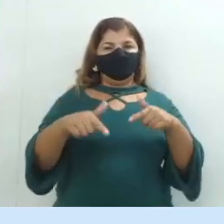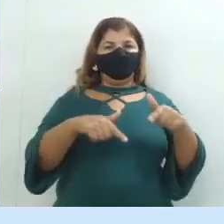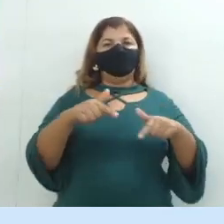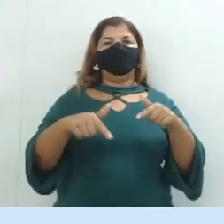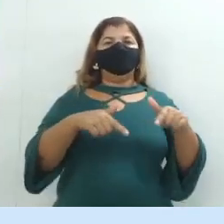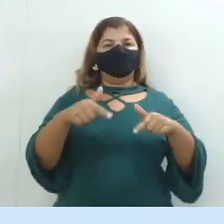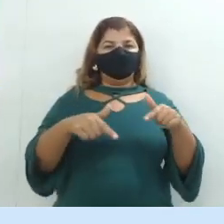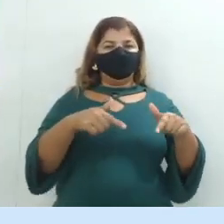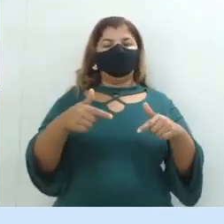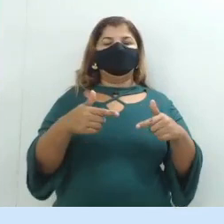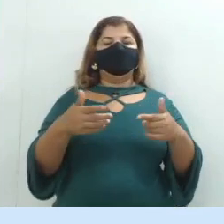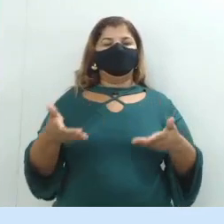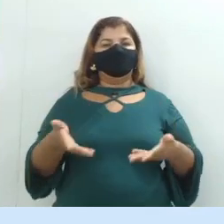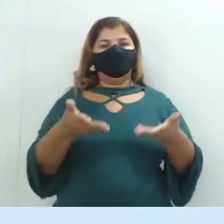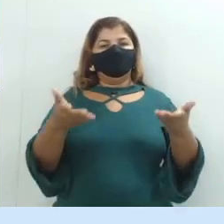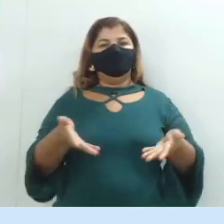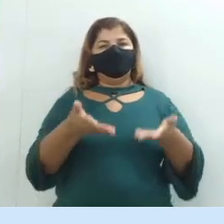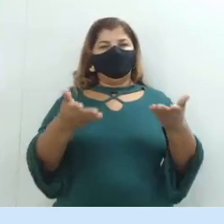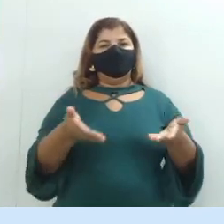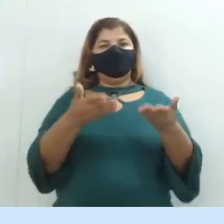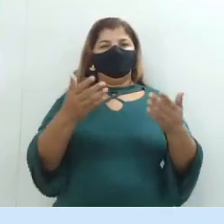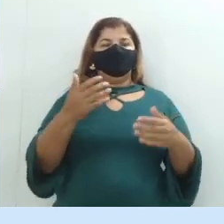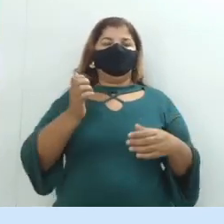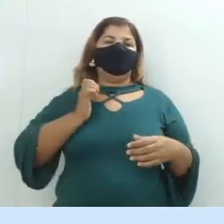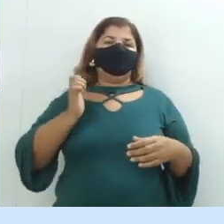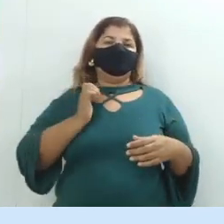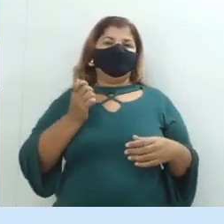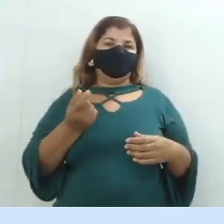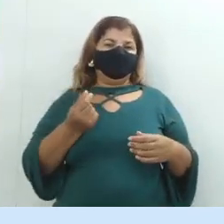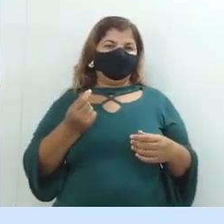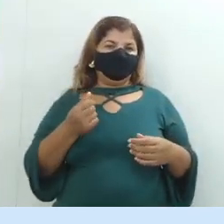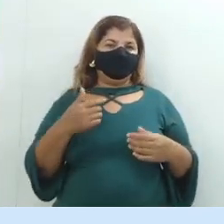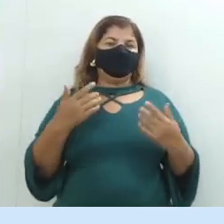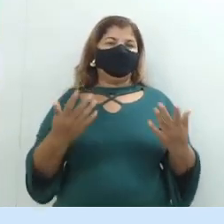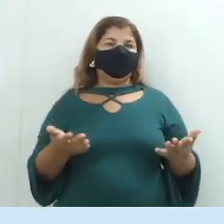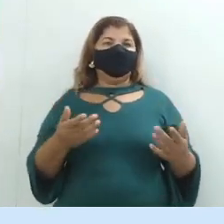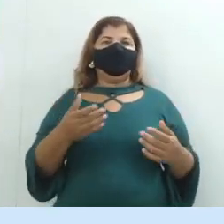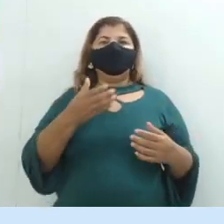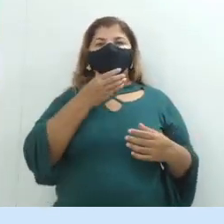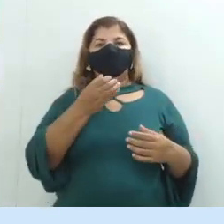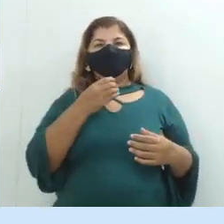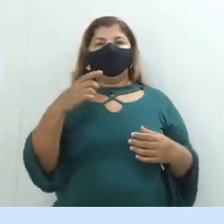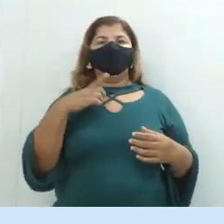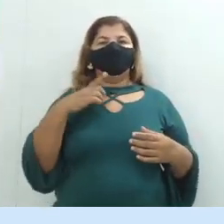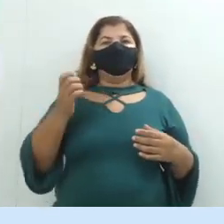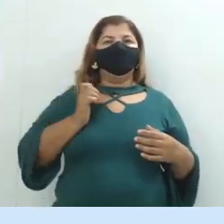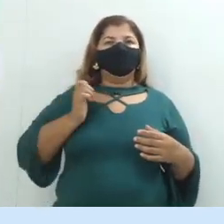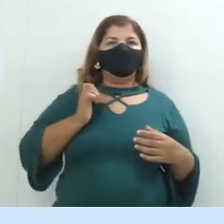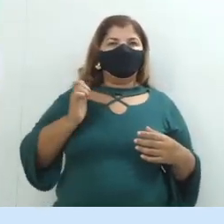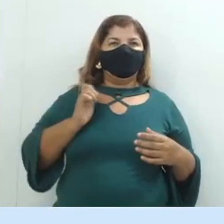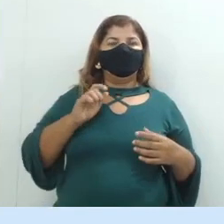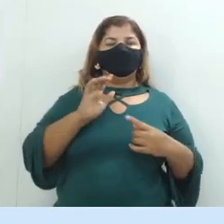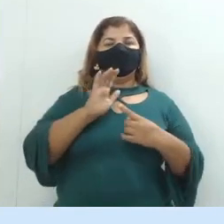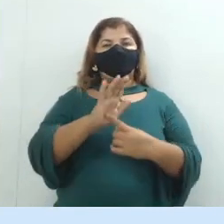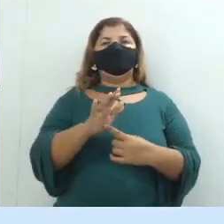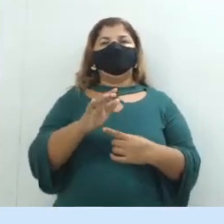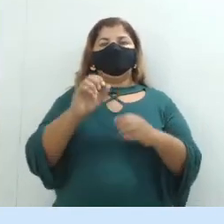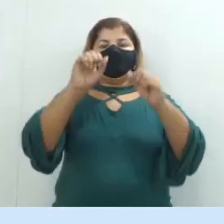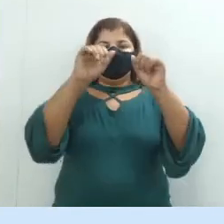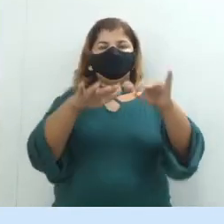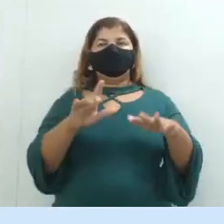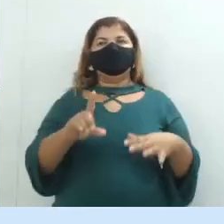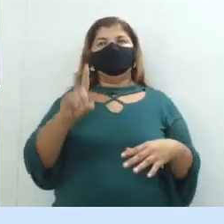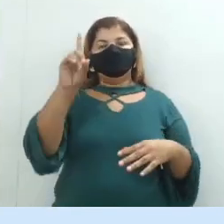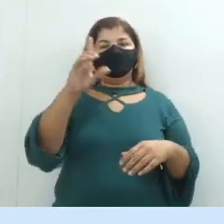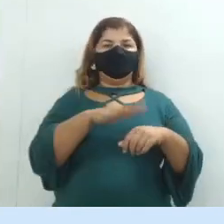está levando para frente as suas riquezas. Então, aquele homem que tem riquezas é um sinal da bênção de Deus sobre a